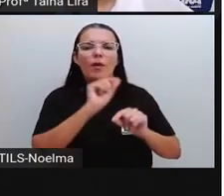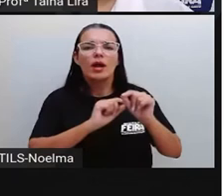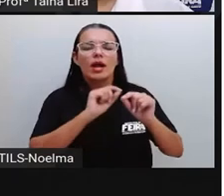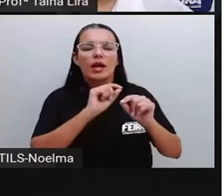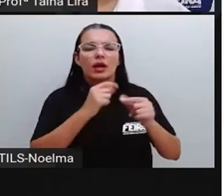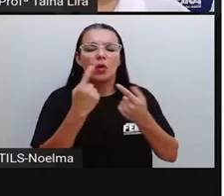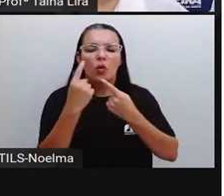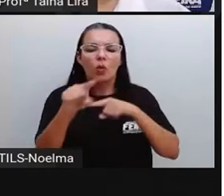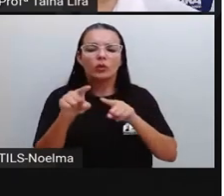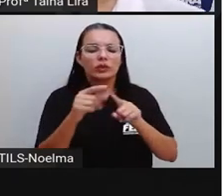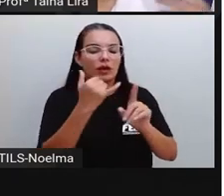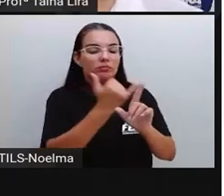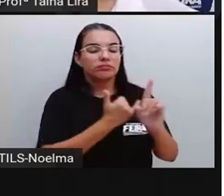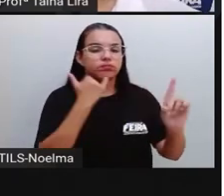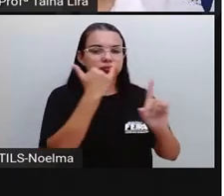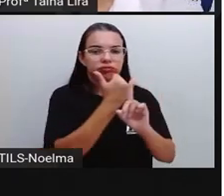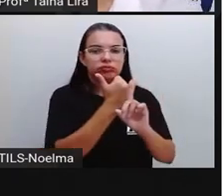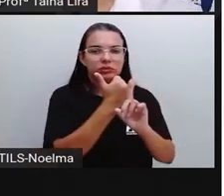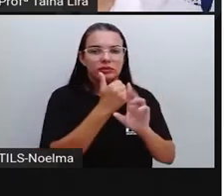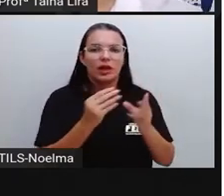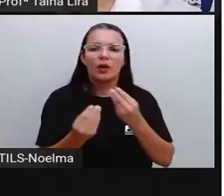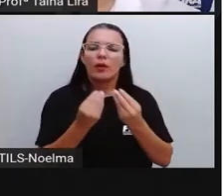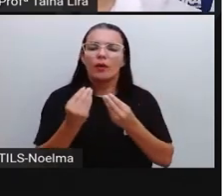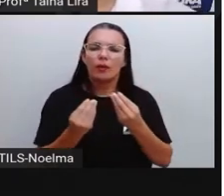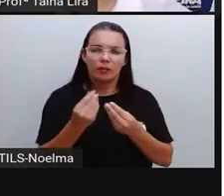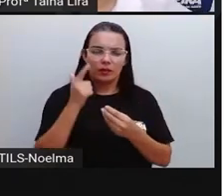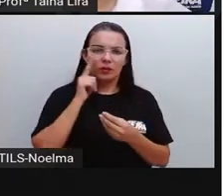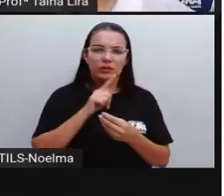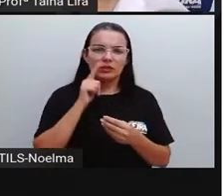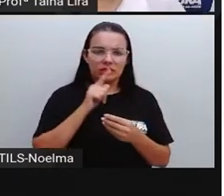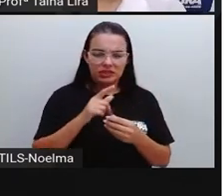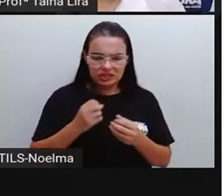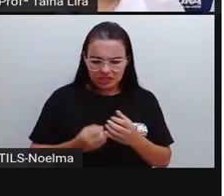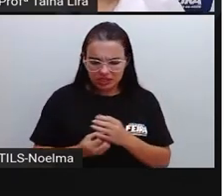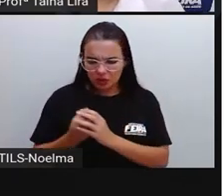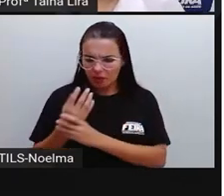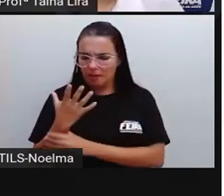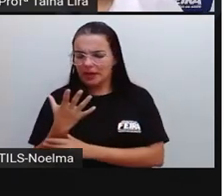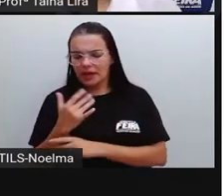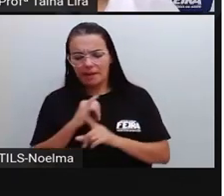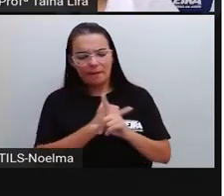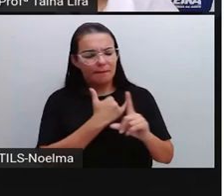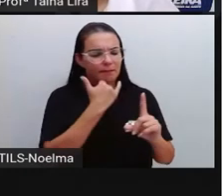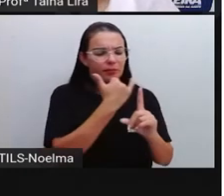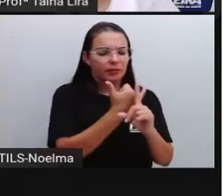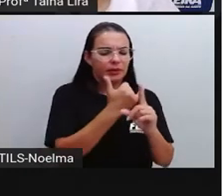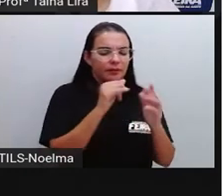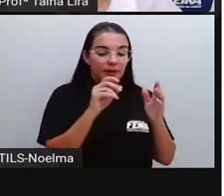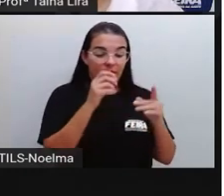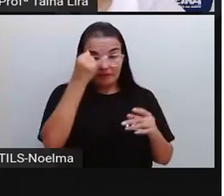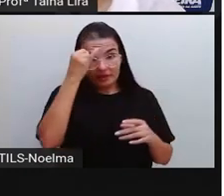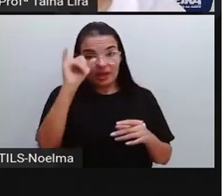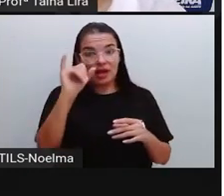você descobriu? Como é que a gente consegue descobrir que é uma campanha aí de prevenção ao bullying?